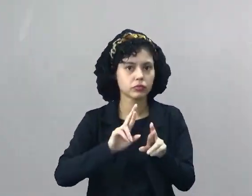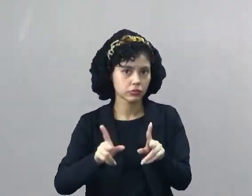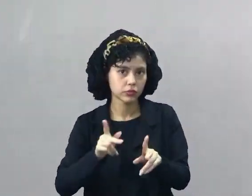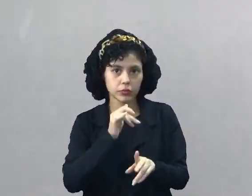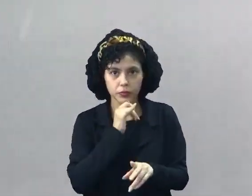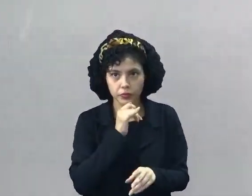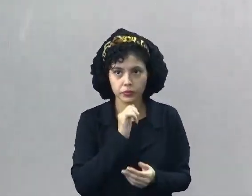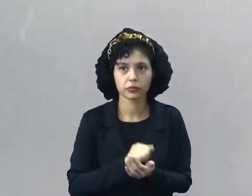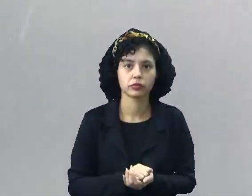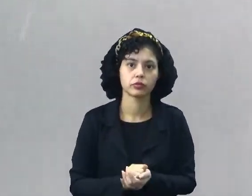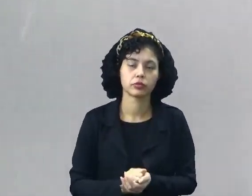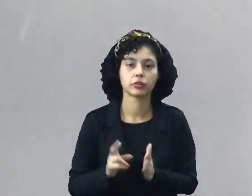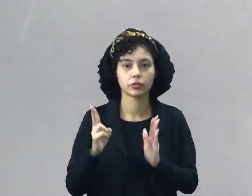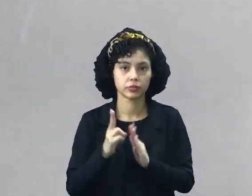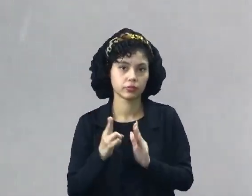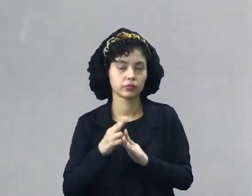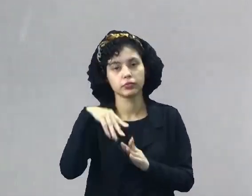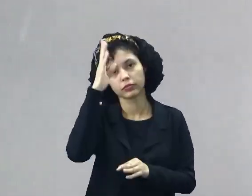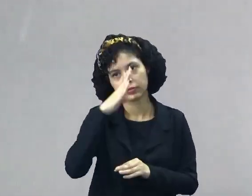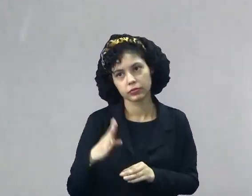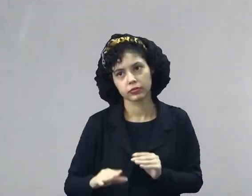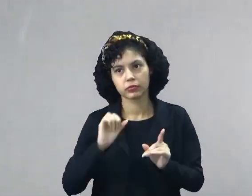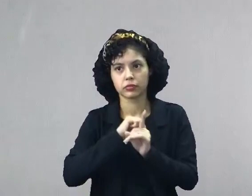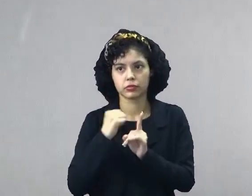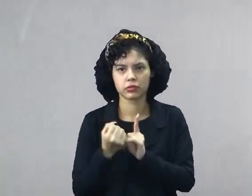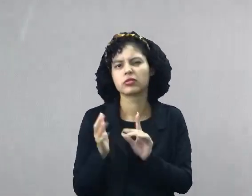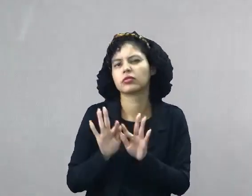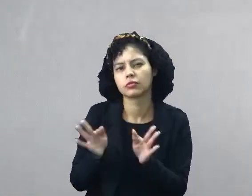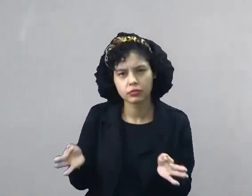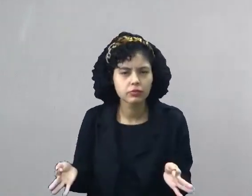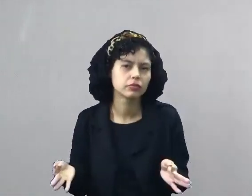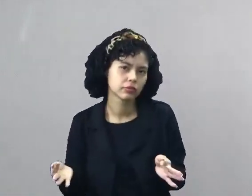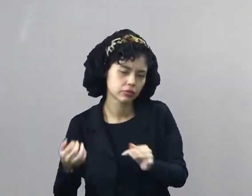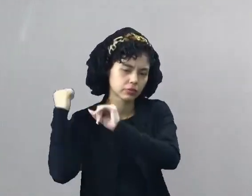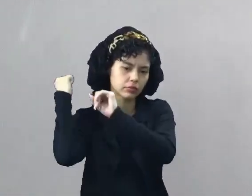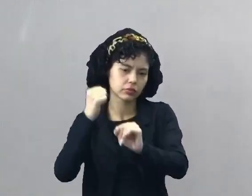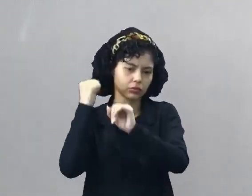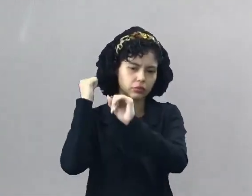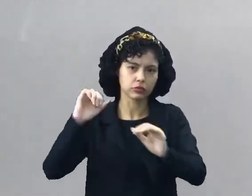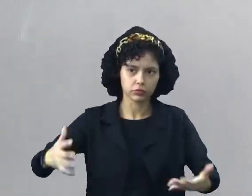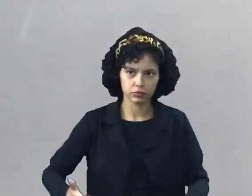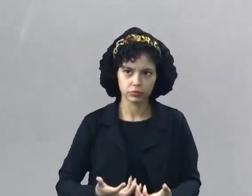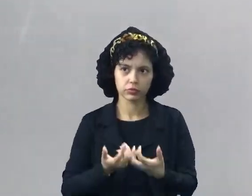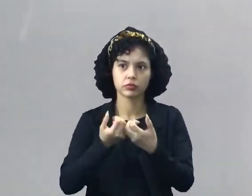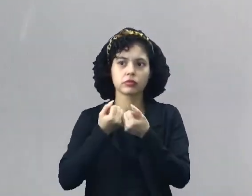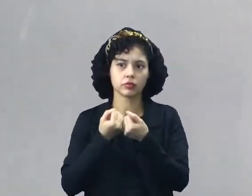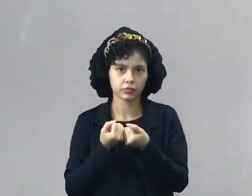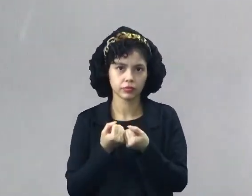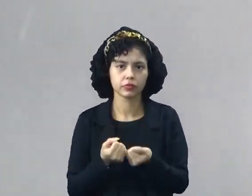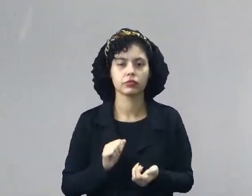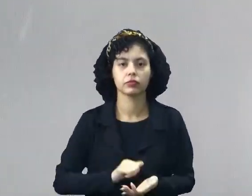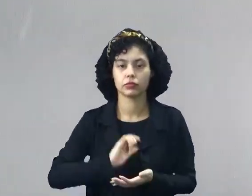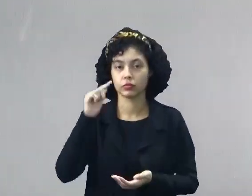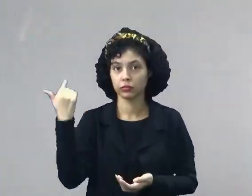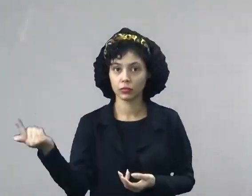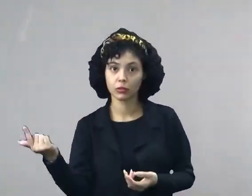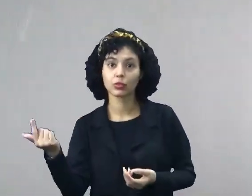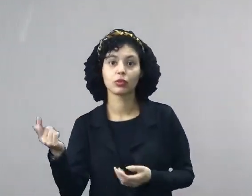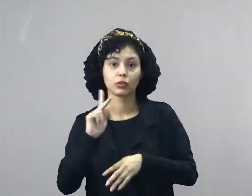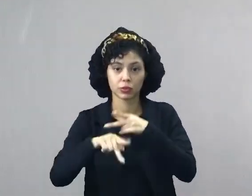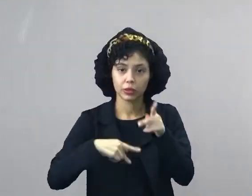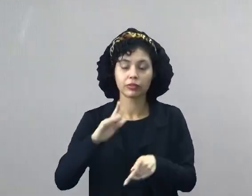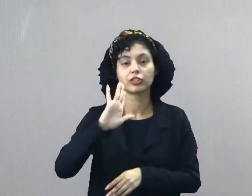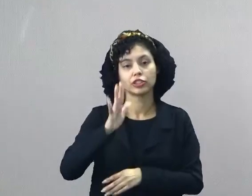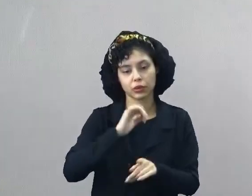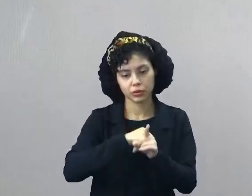Diferente, por exemplo, dos indígenas brasileiros, né? Que eram sociedades simples, né? Caçadores e coletores. Os maias, astecas e os incas